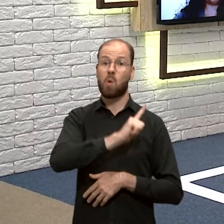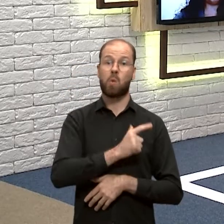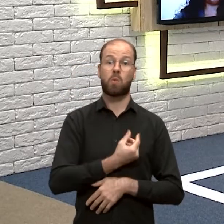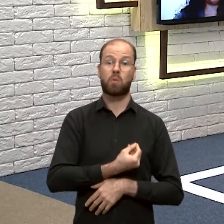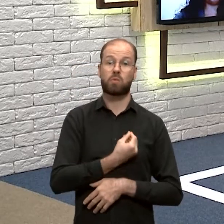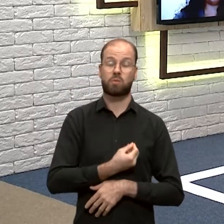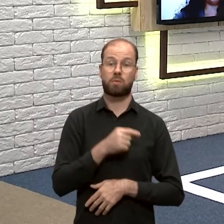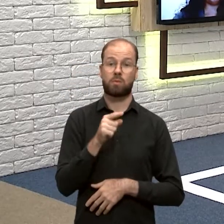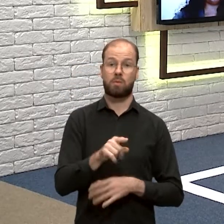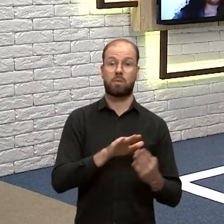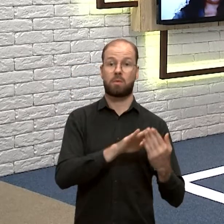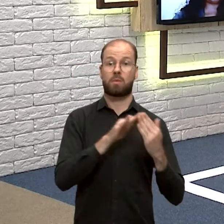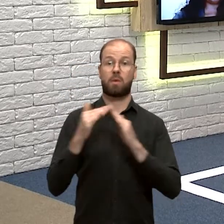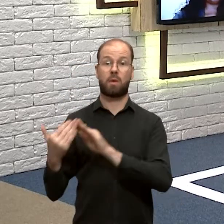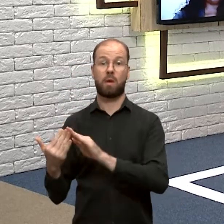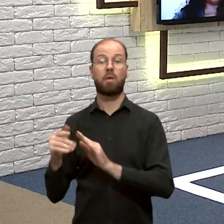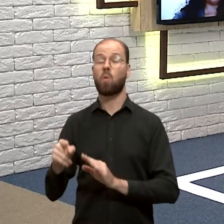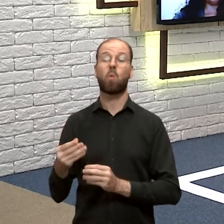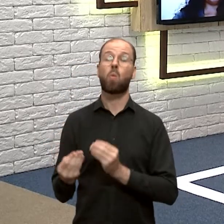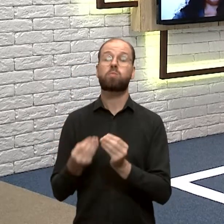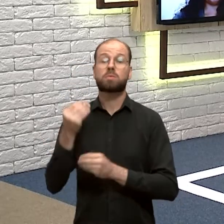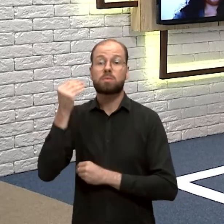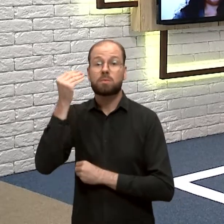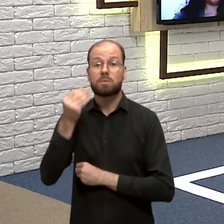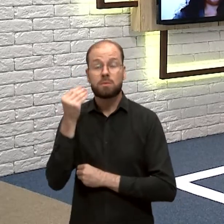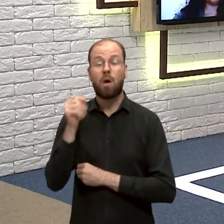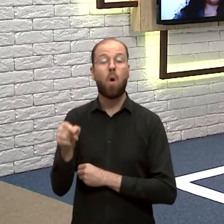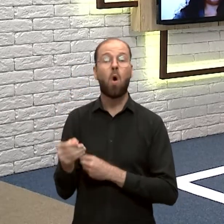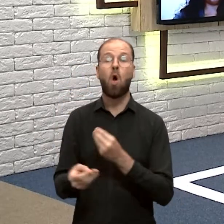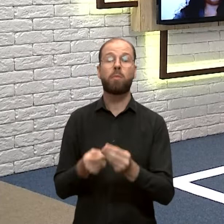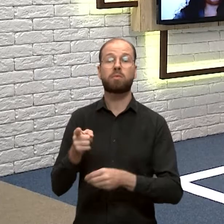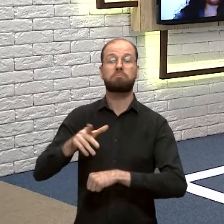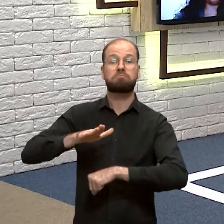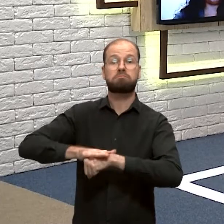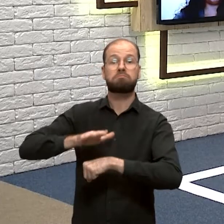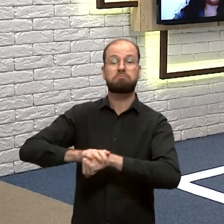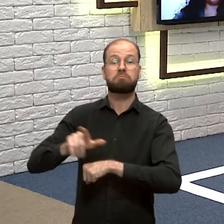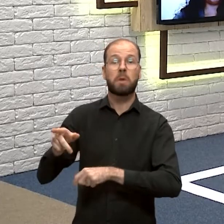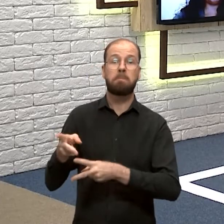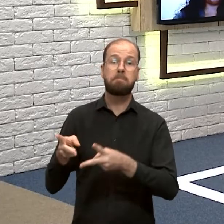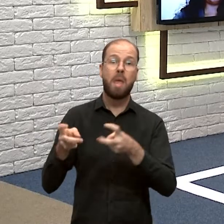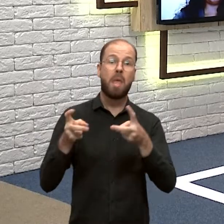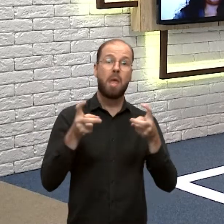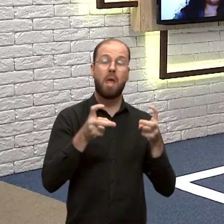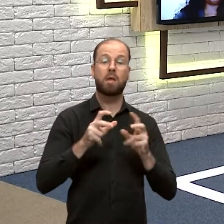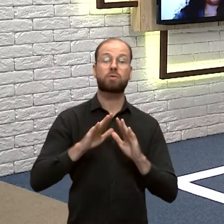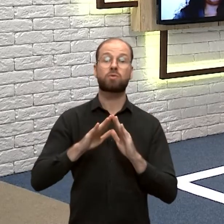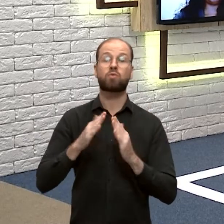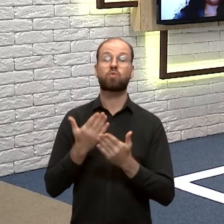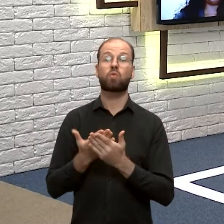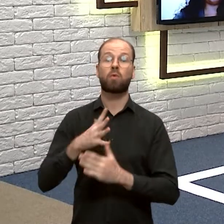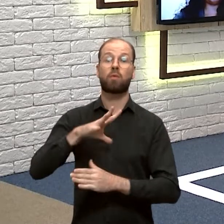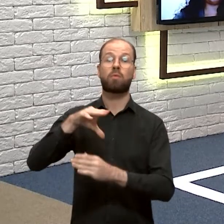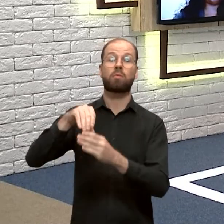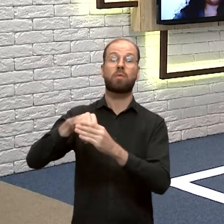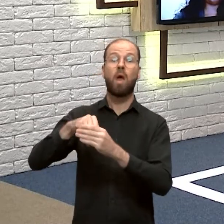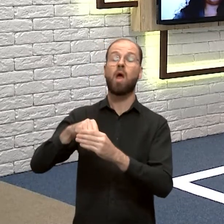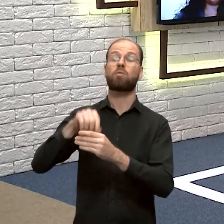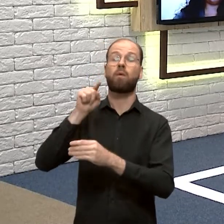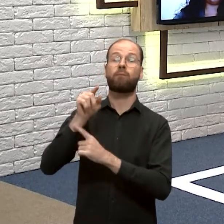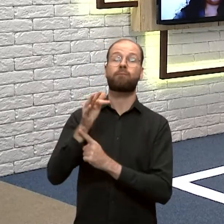vivenciar nesse intercâmbio? Como que você está percebendo o estudo fora do país? O que é que pode agregar para a sua